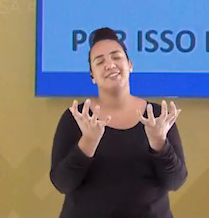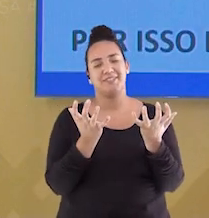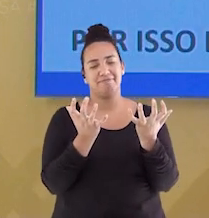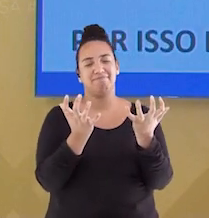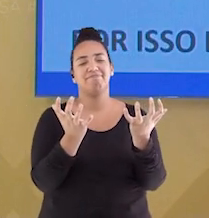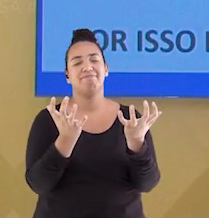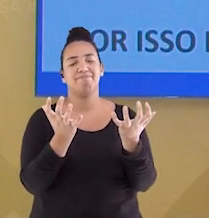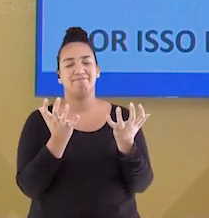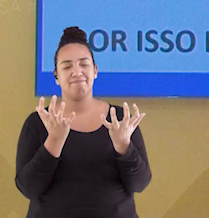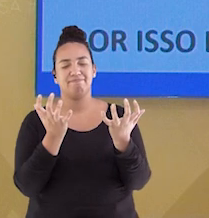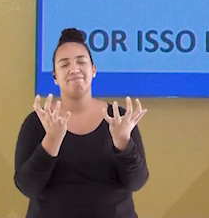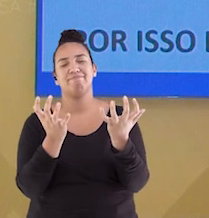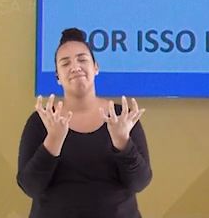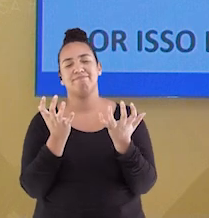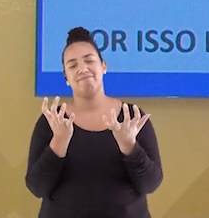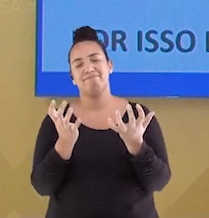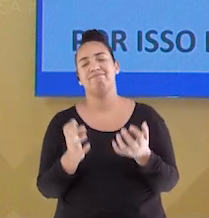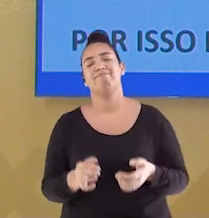dois.